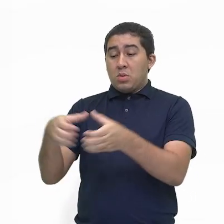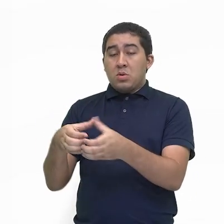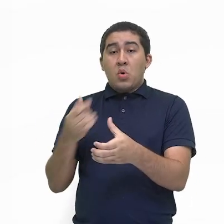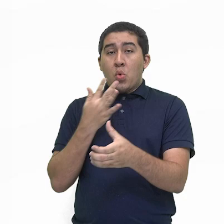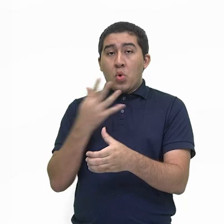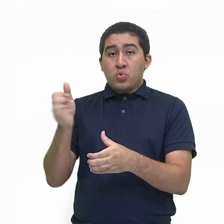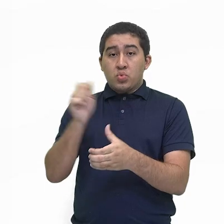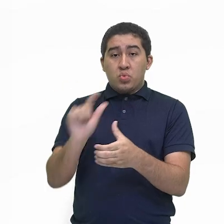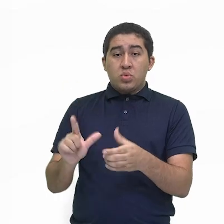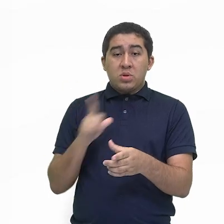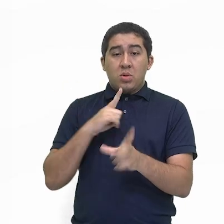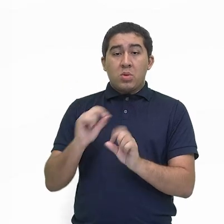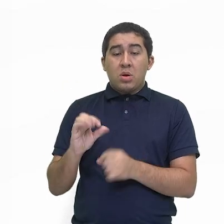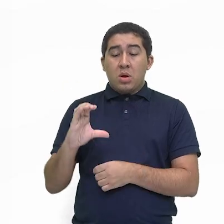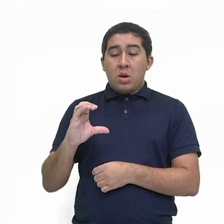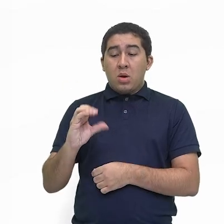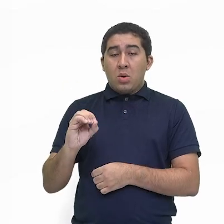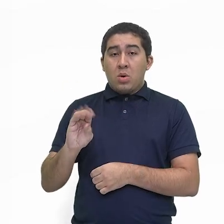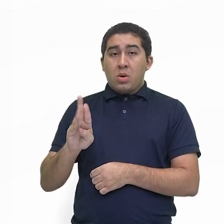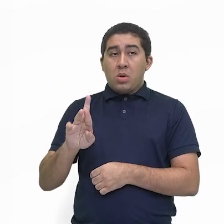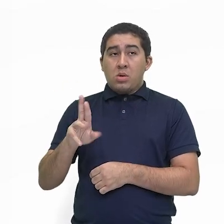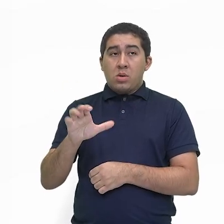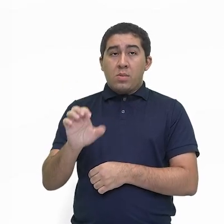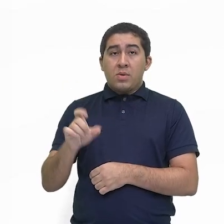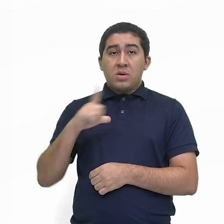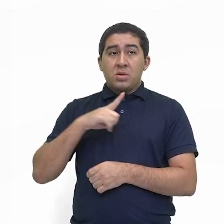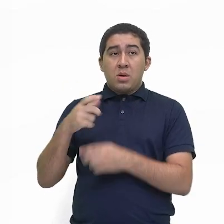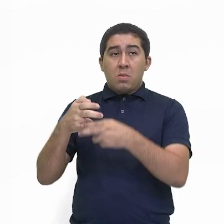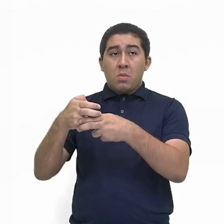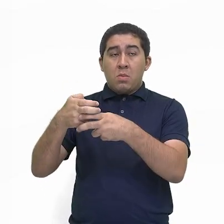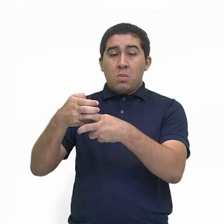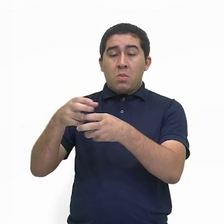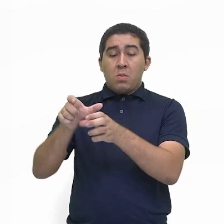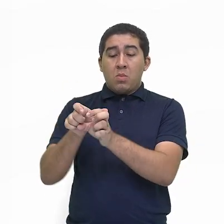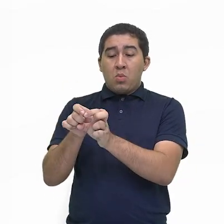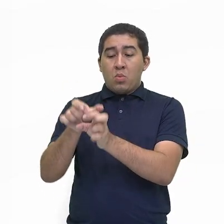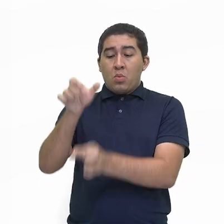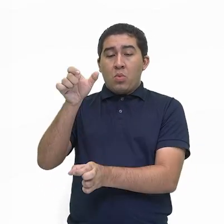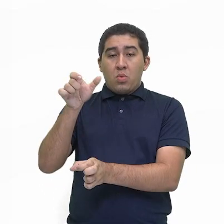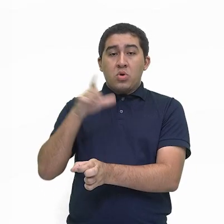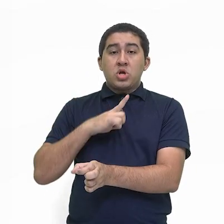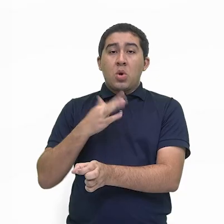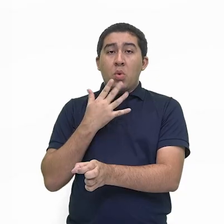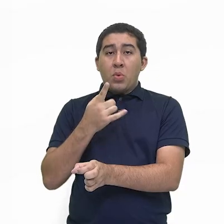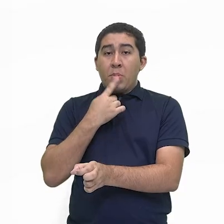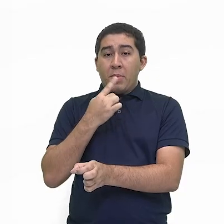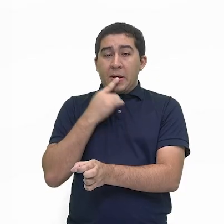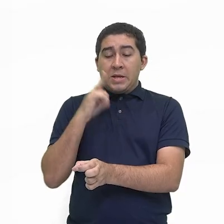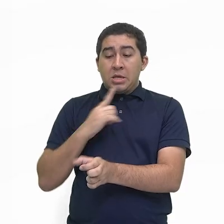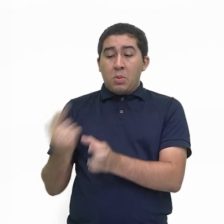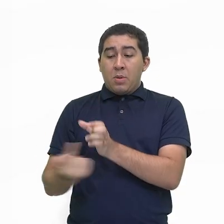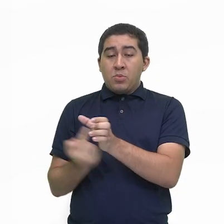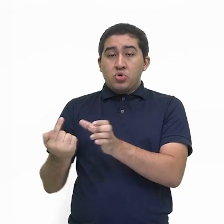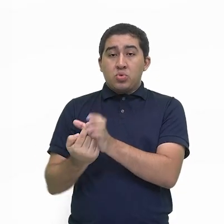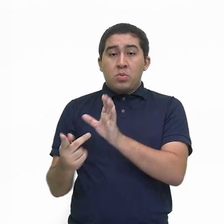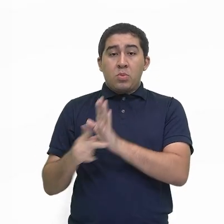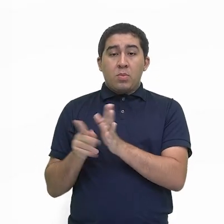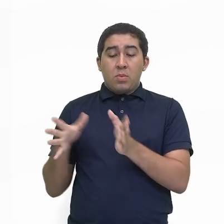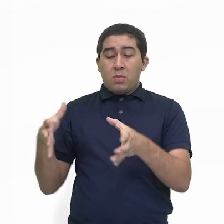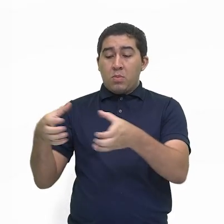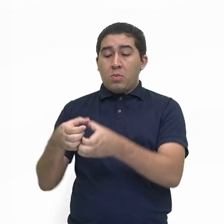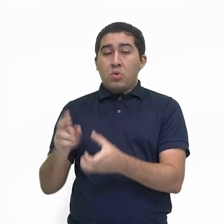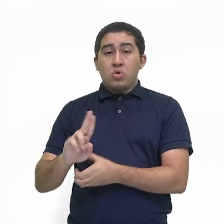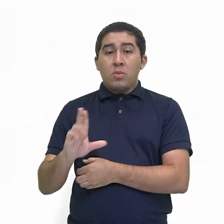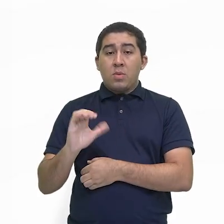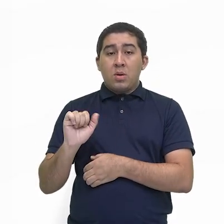uma chapa de cobre mergulhada em cobre também, numa solução de cobre. Essa semicélula é